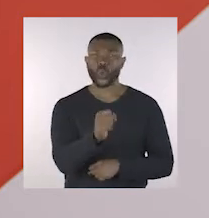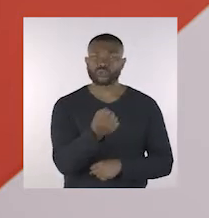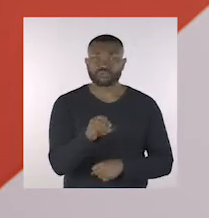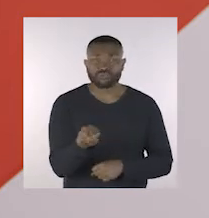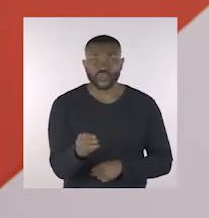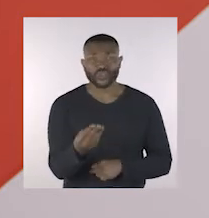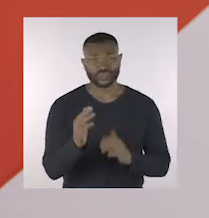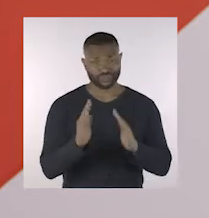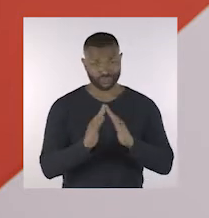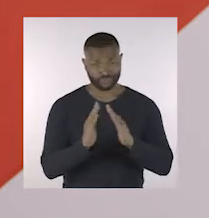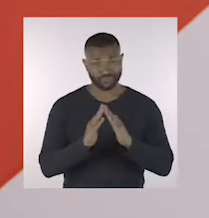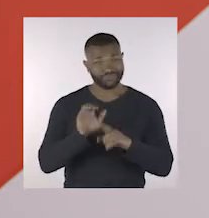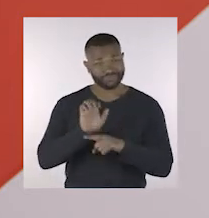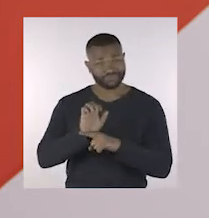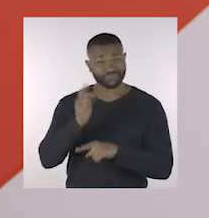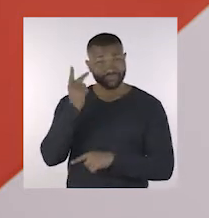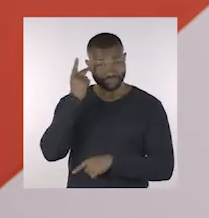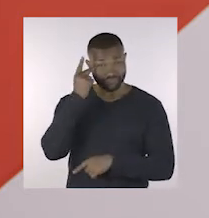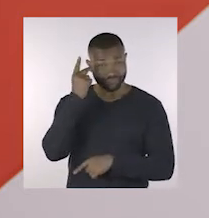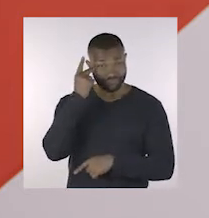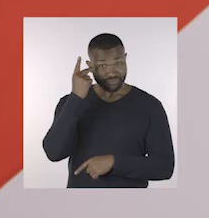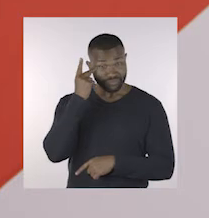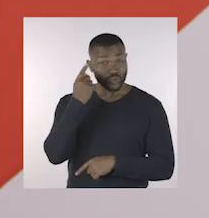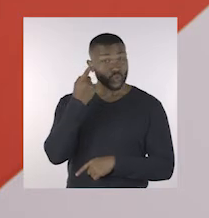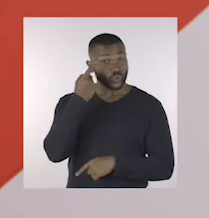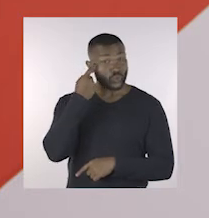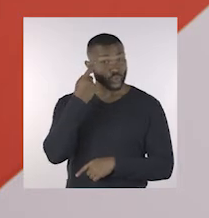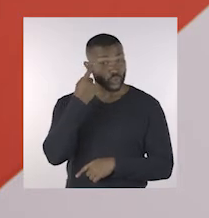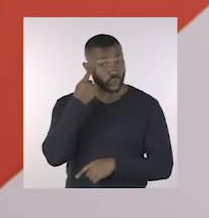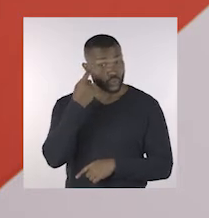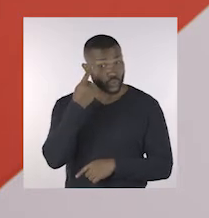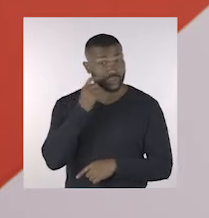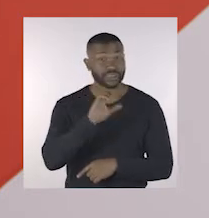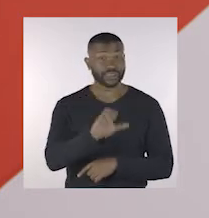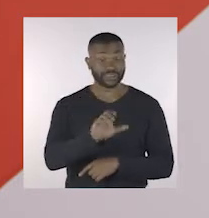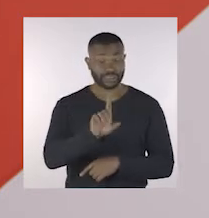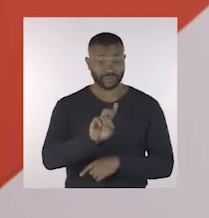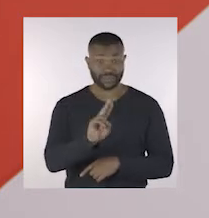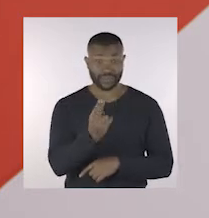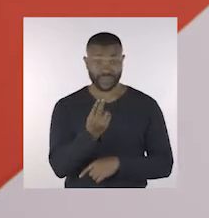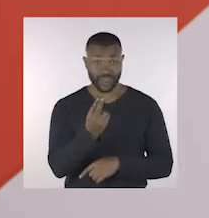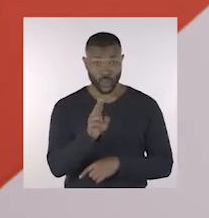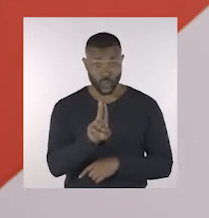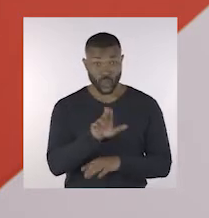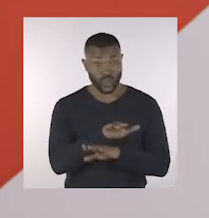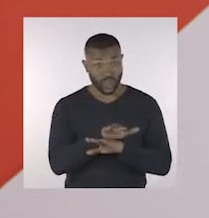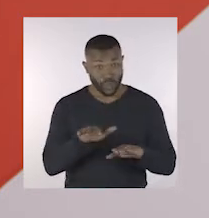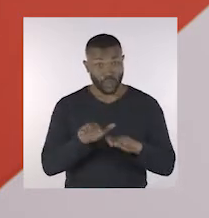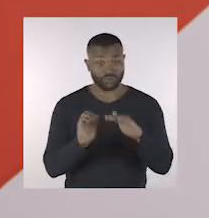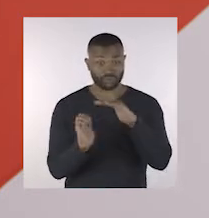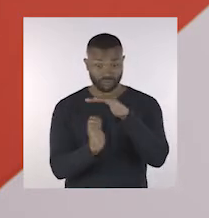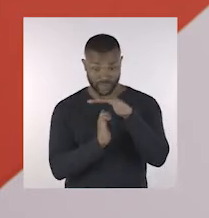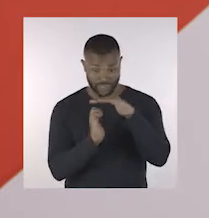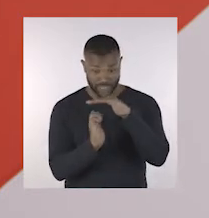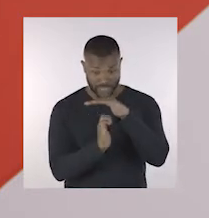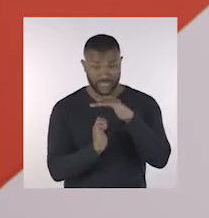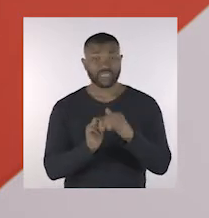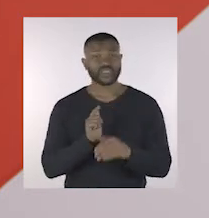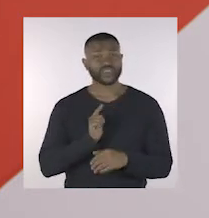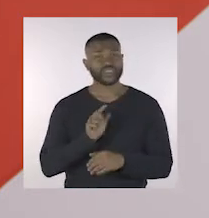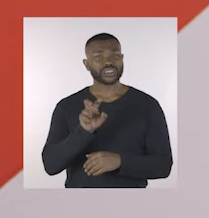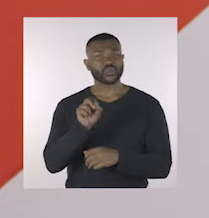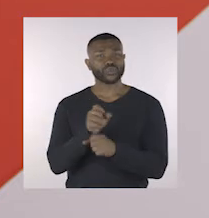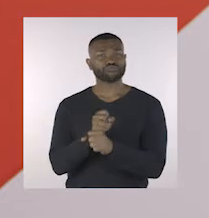em torno de oito milhões de casa no Estado de São Paulo o dólar acabou com o seu CDHU que uma